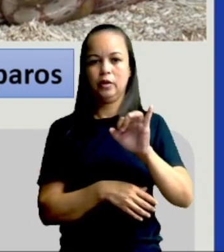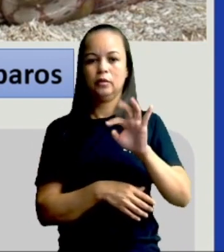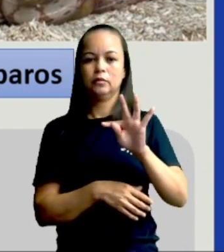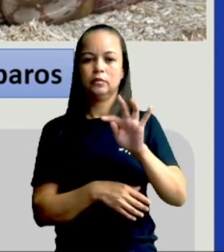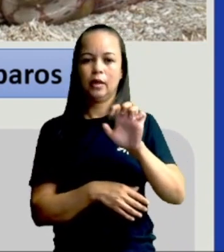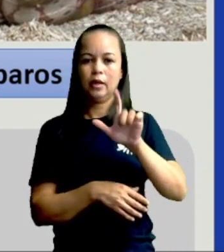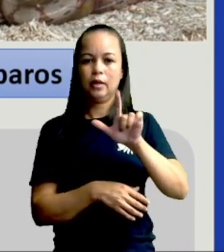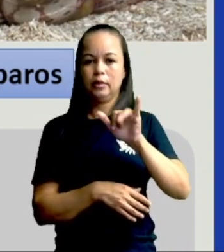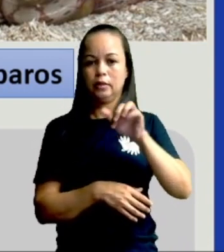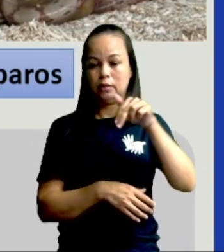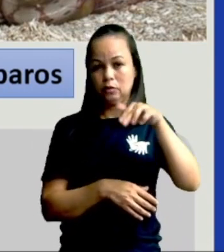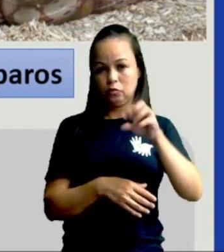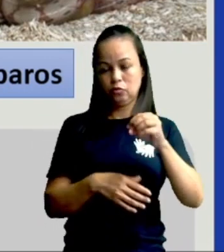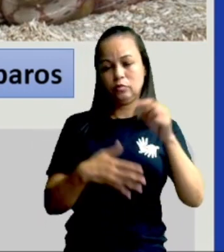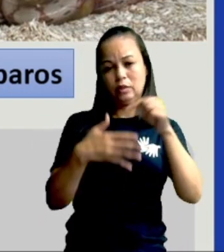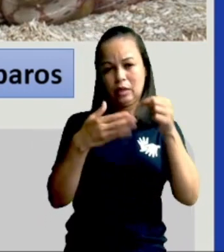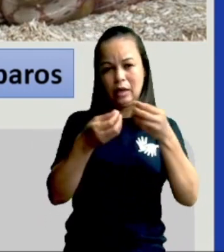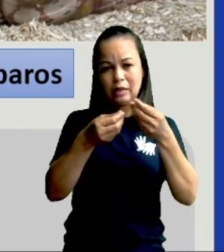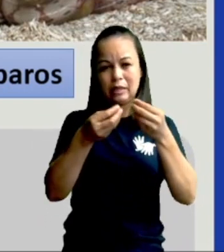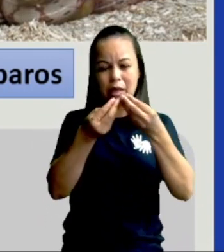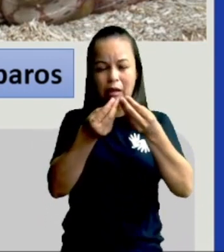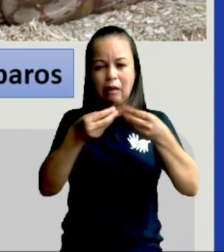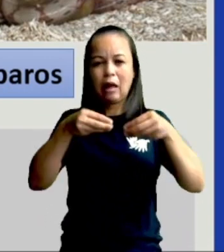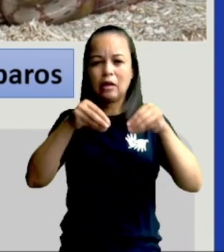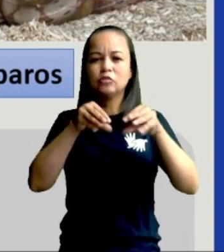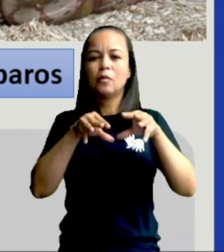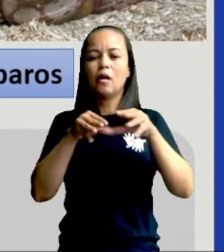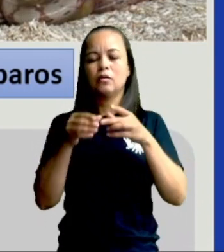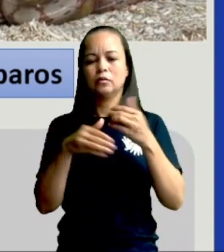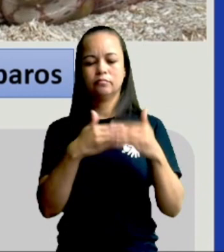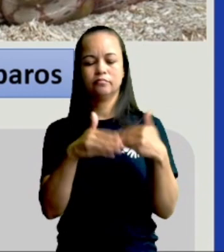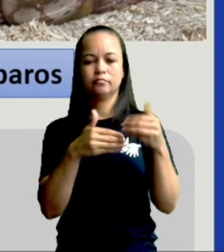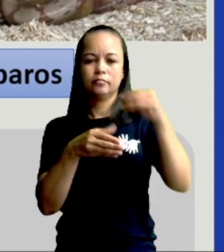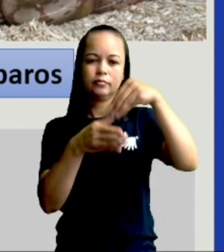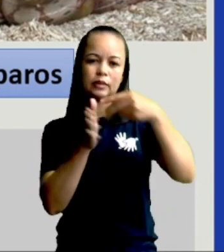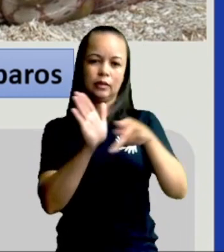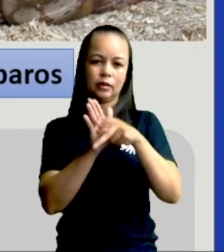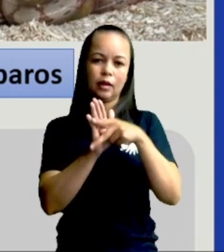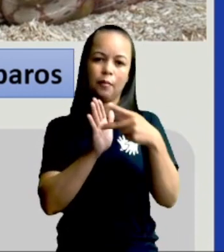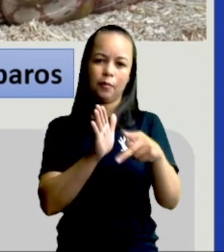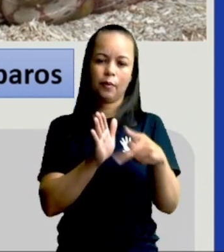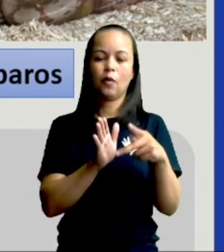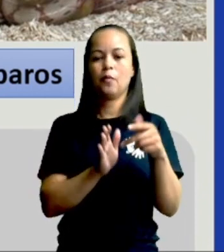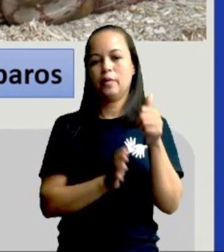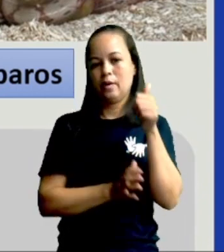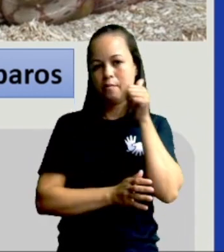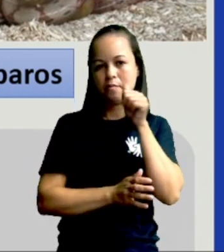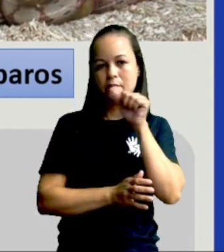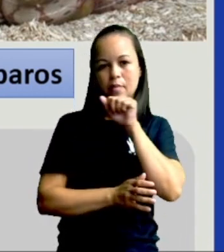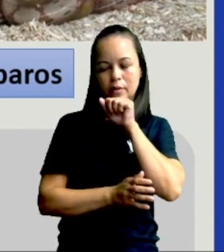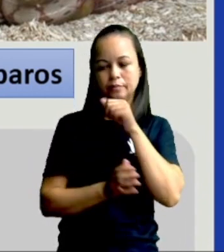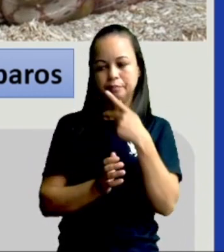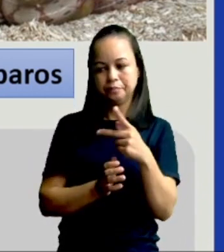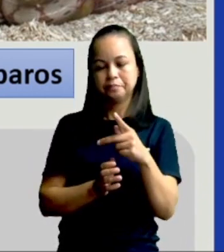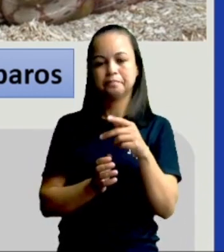não precisam necessariamente de casca, porque já estavam se desenvolvendo dentro da própria mãe.